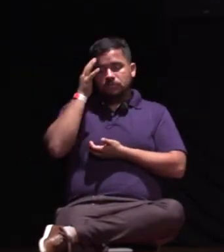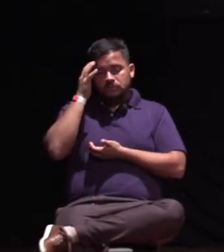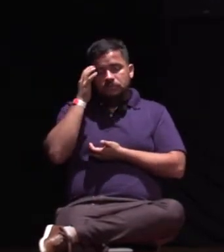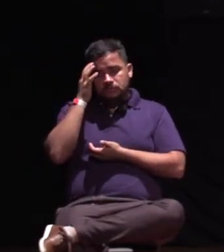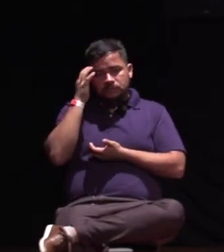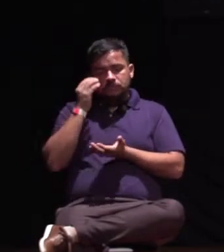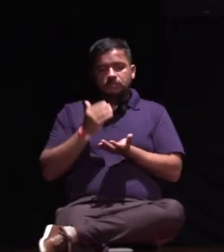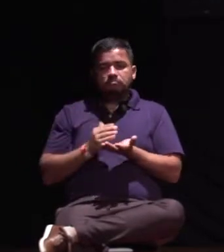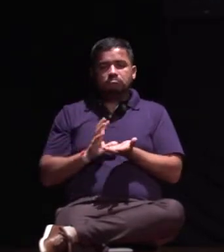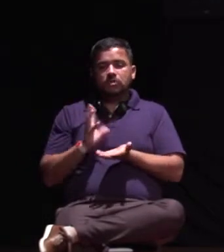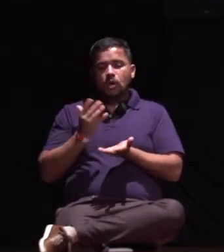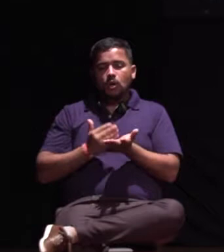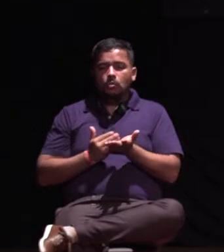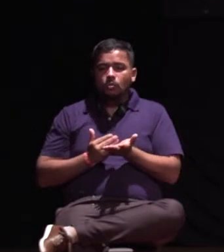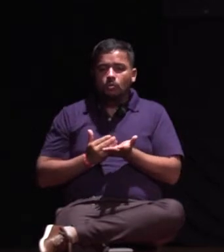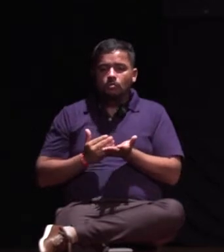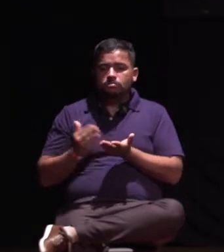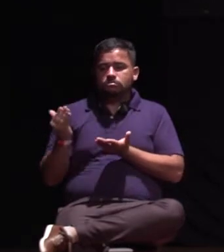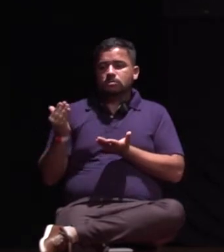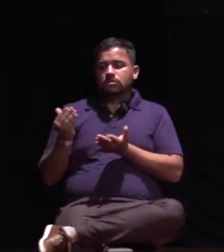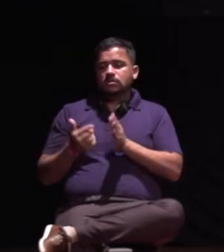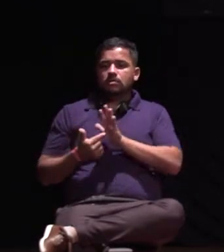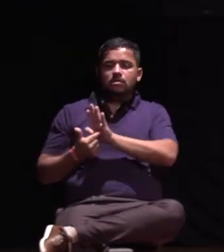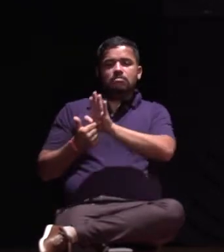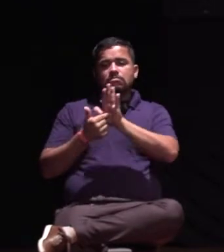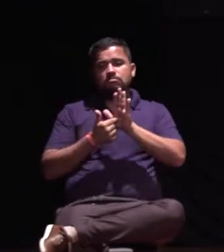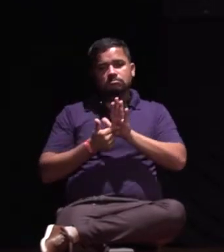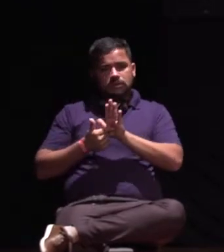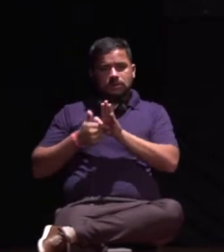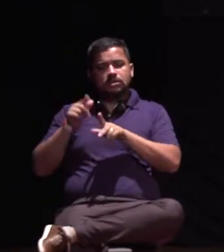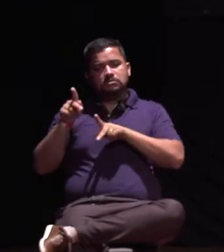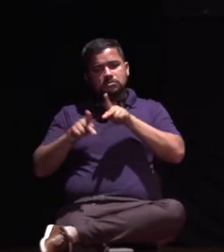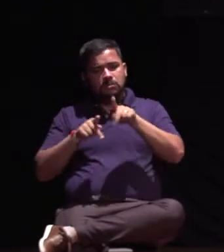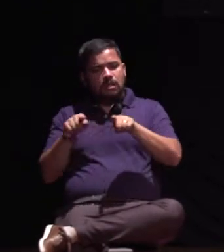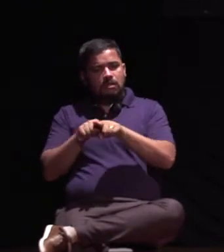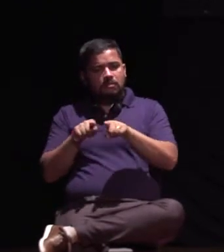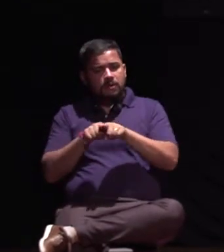que nasce dessa apresentação pública.